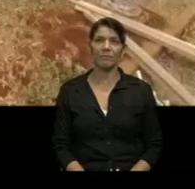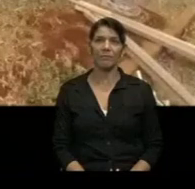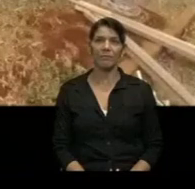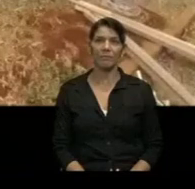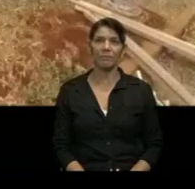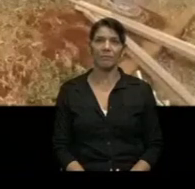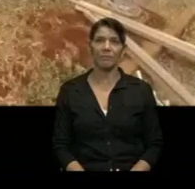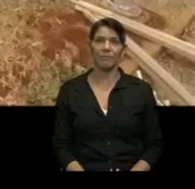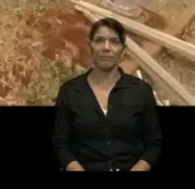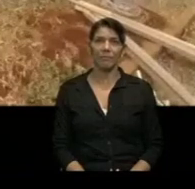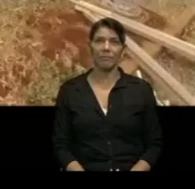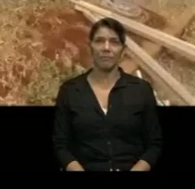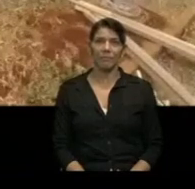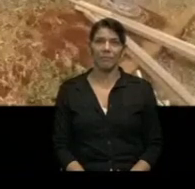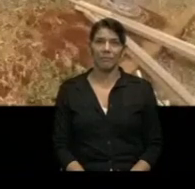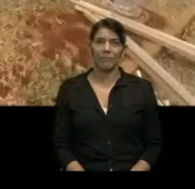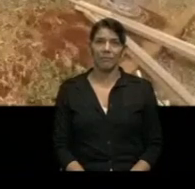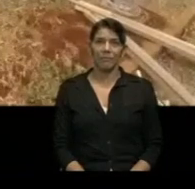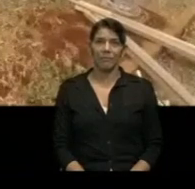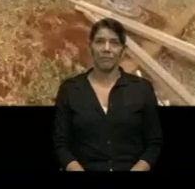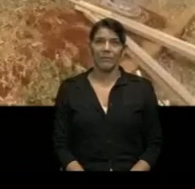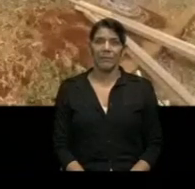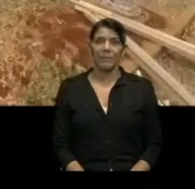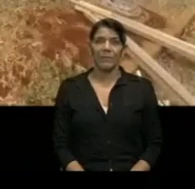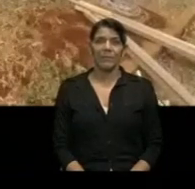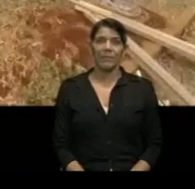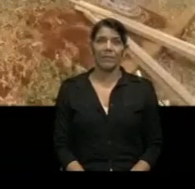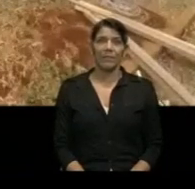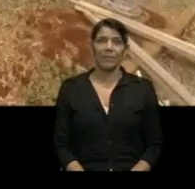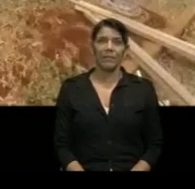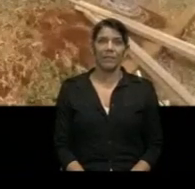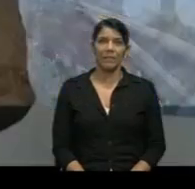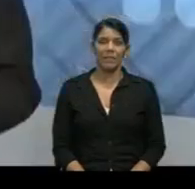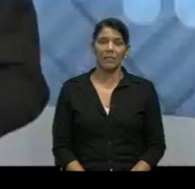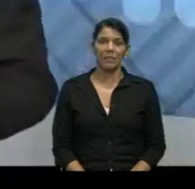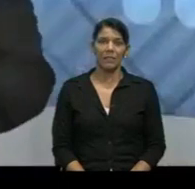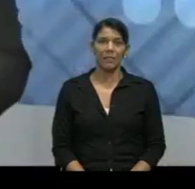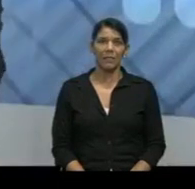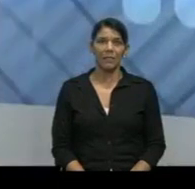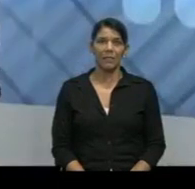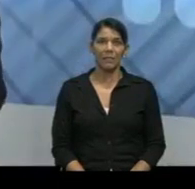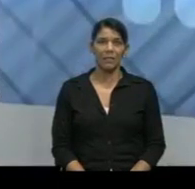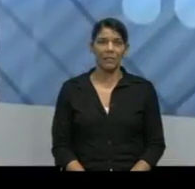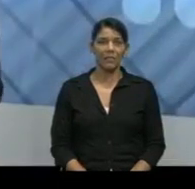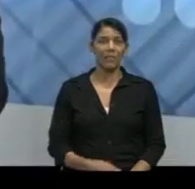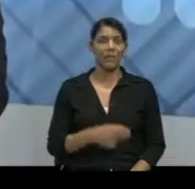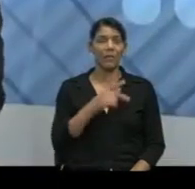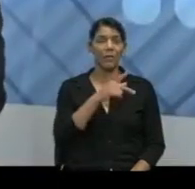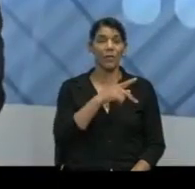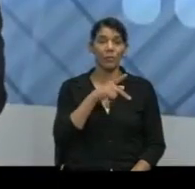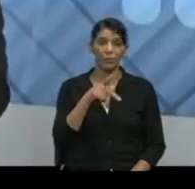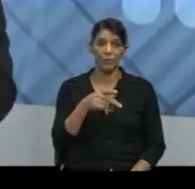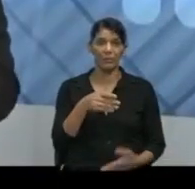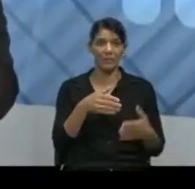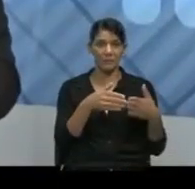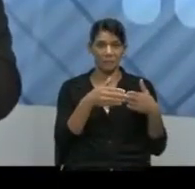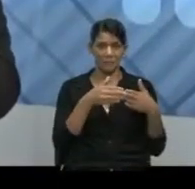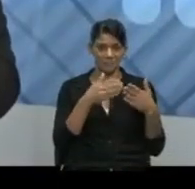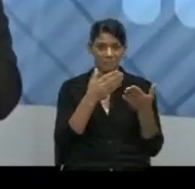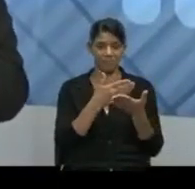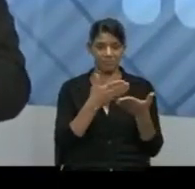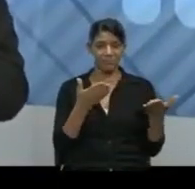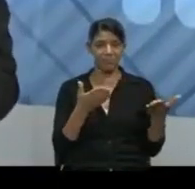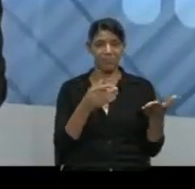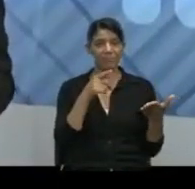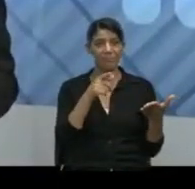fazer? Se puder pausar o vídeo, a gente pausa o vídeo um pouquinho, a gente vê o que o professor vai pedir de você. Você